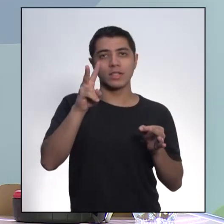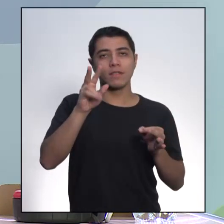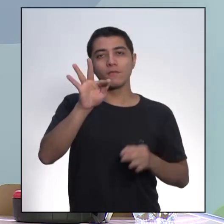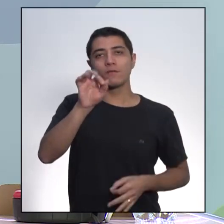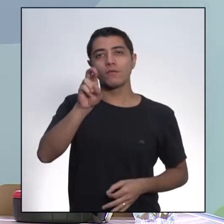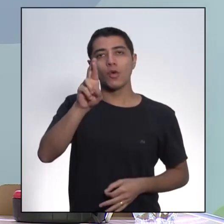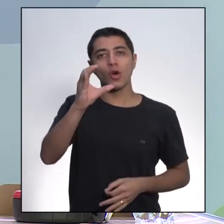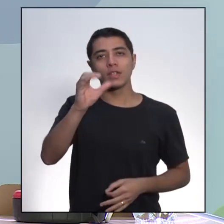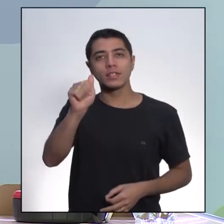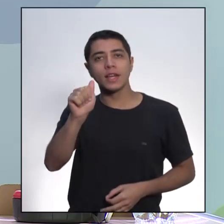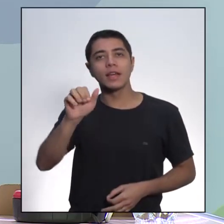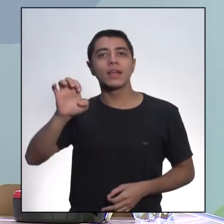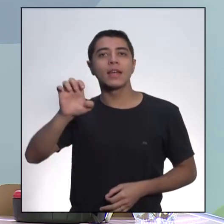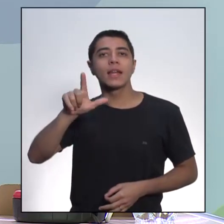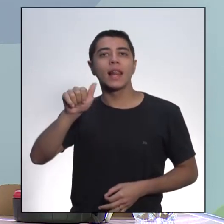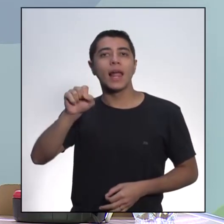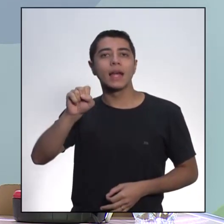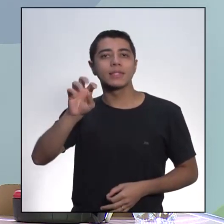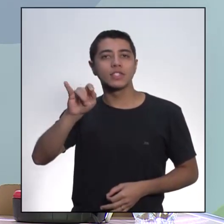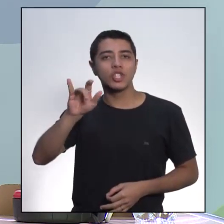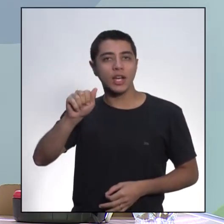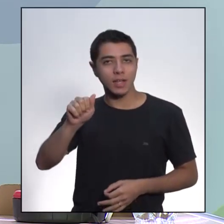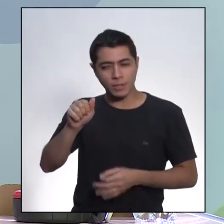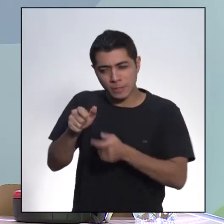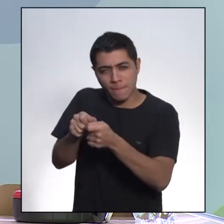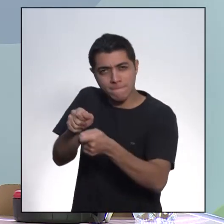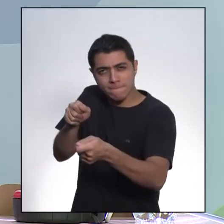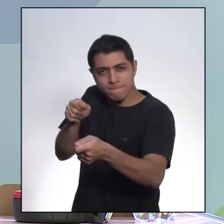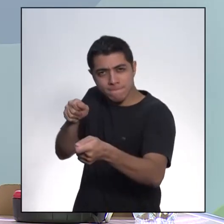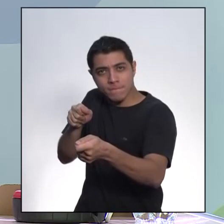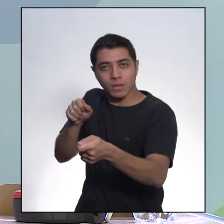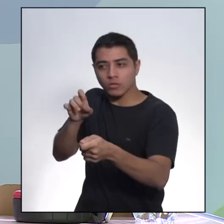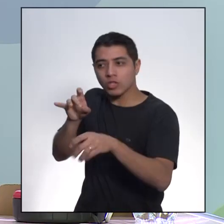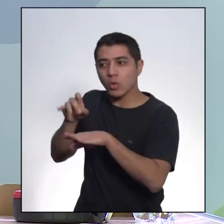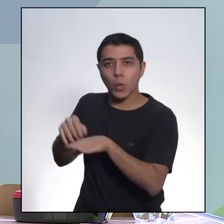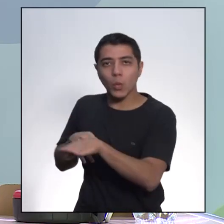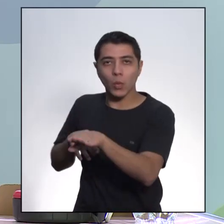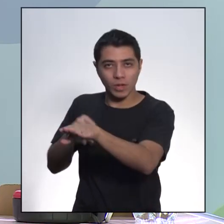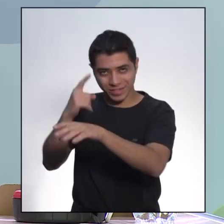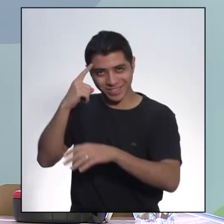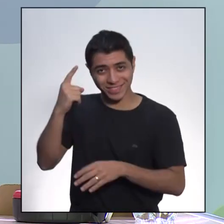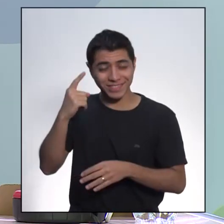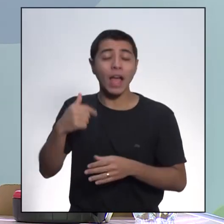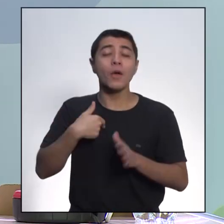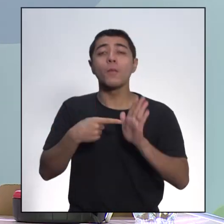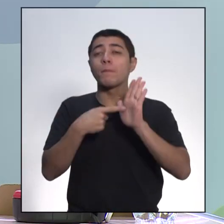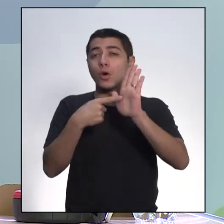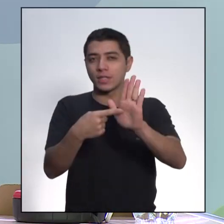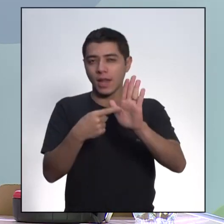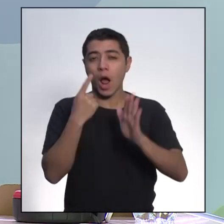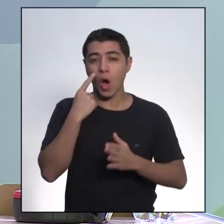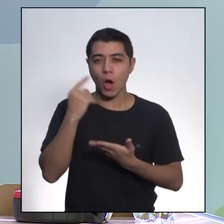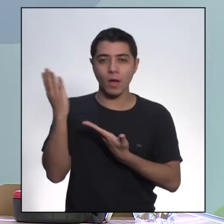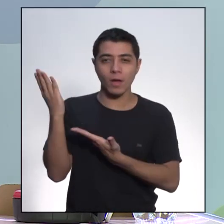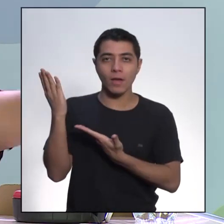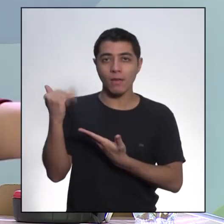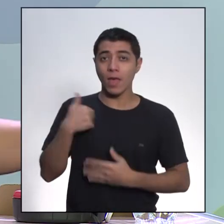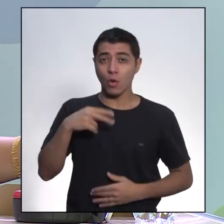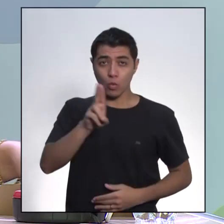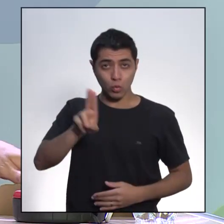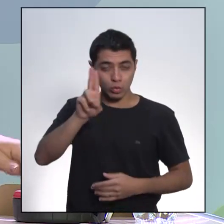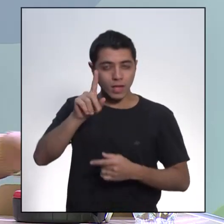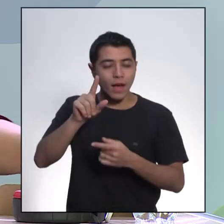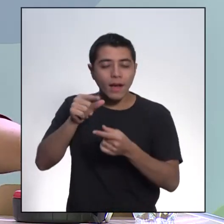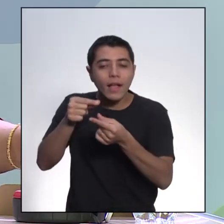aqui, só para mostrar um pouquinho, ó, não fiz com canudinho, mas eu fiz com com papelão. Esse